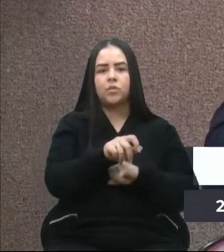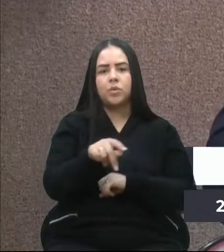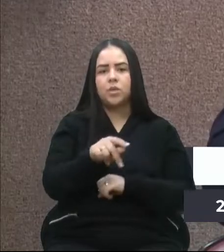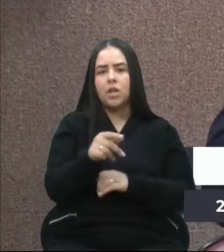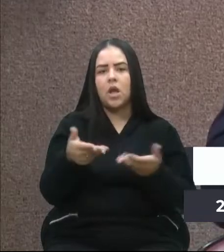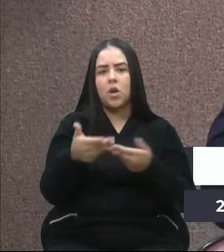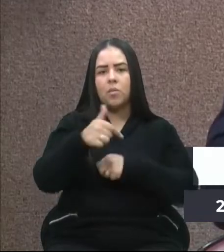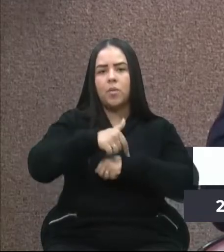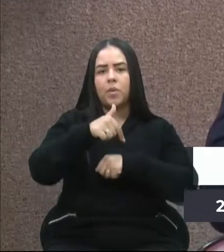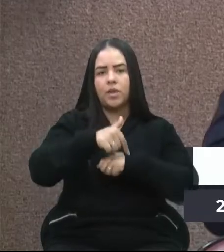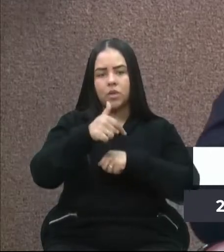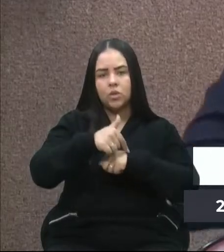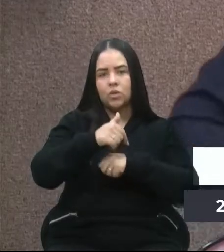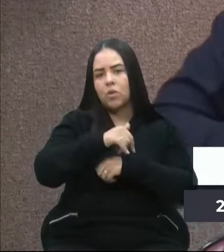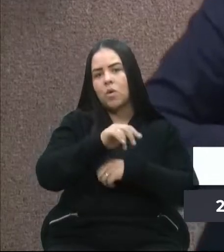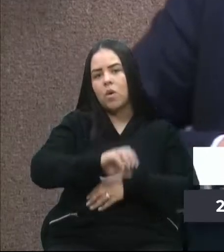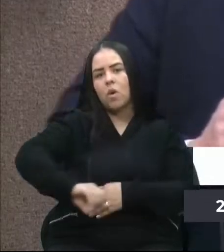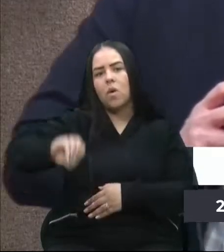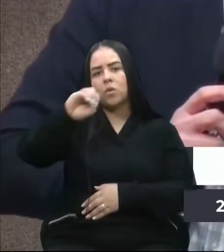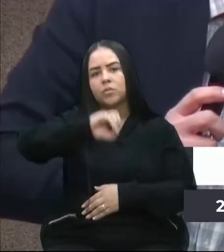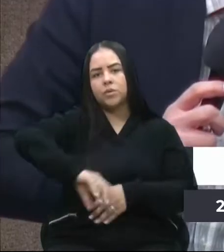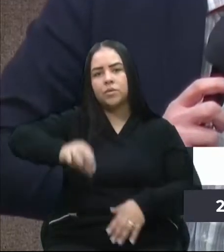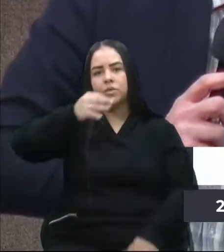oportunidade ímpar para Caxias do Sul.